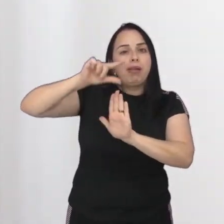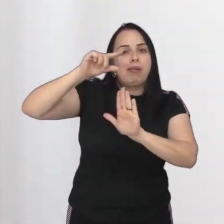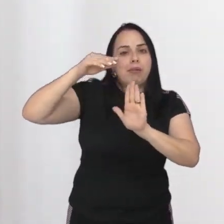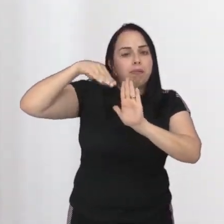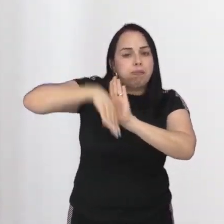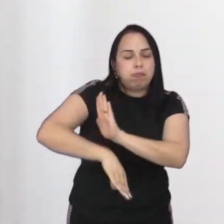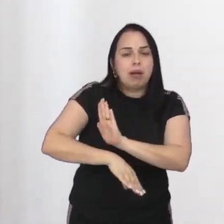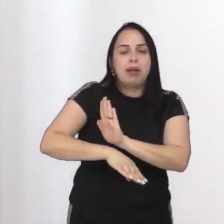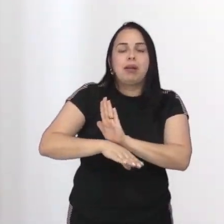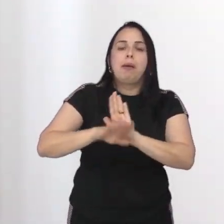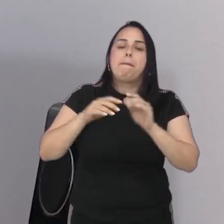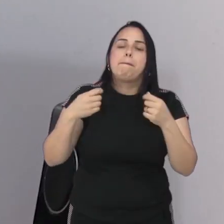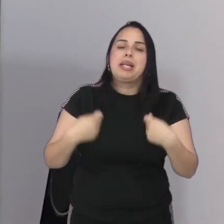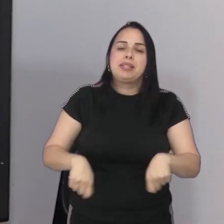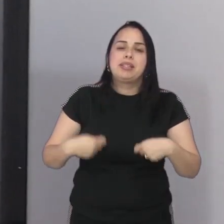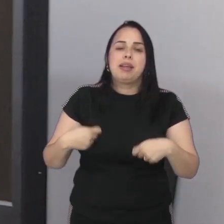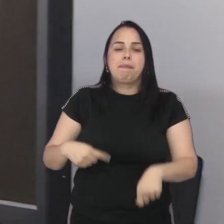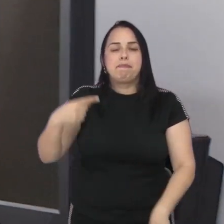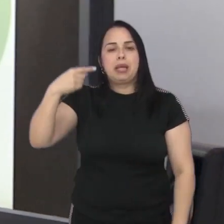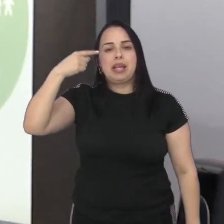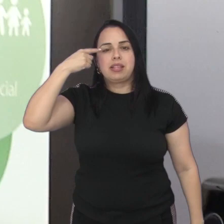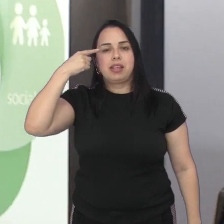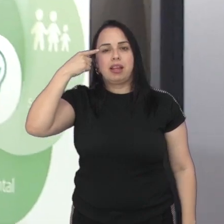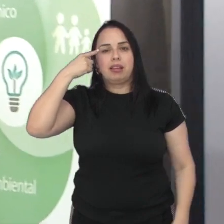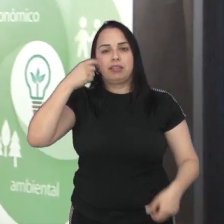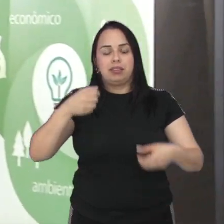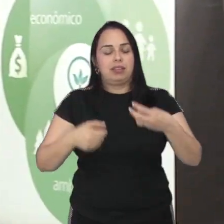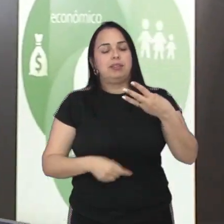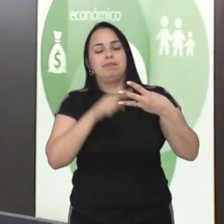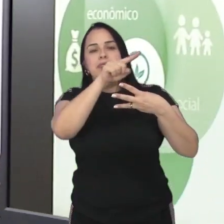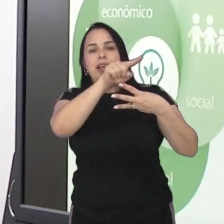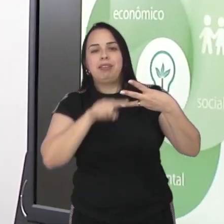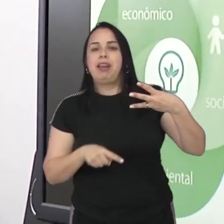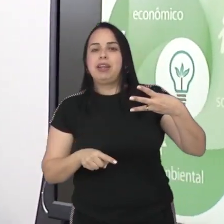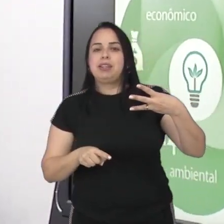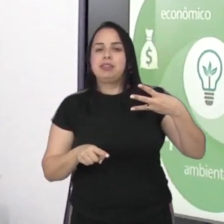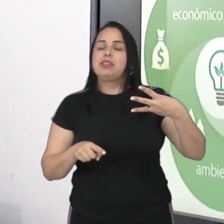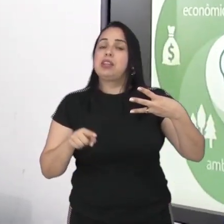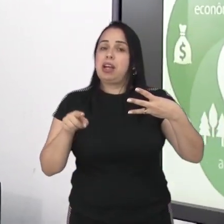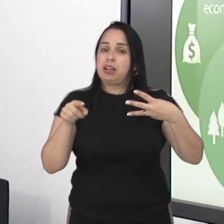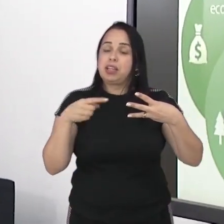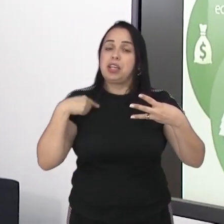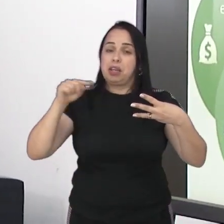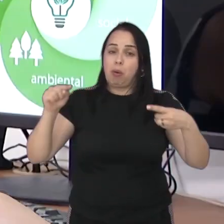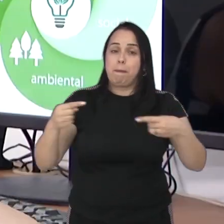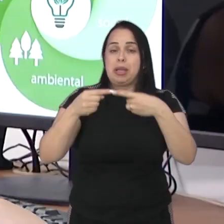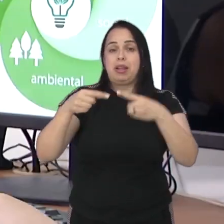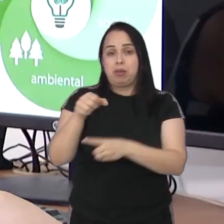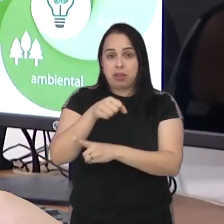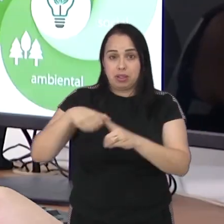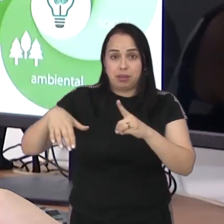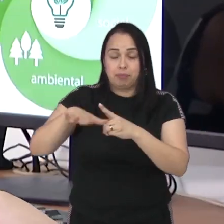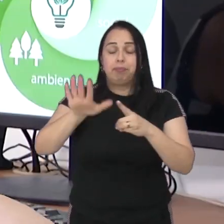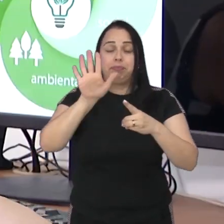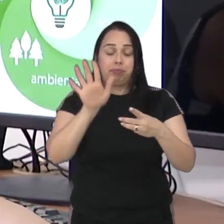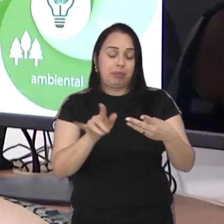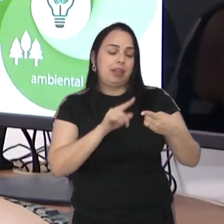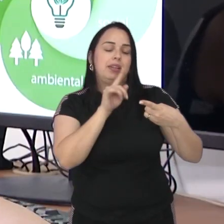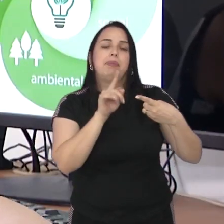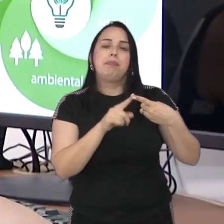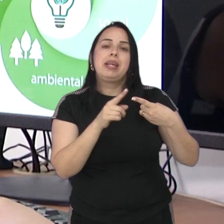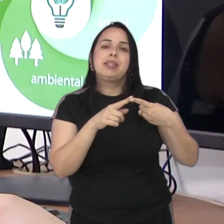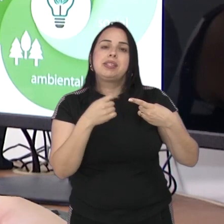solução de problemas como esse, é preciso pensar no chamado tripé da sustentabilidade. Para a gente ter um